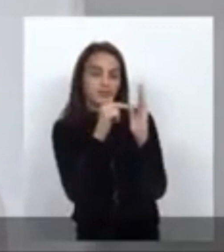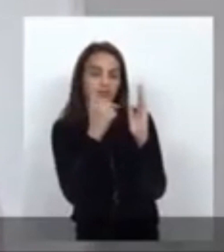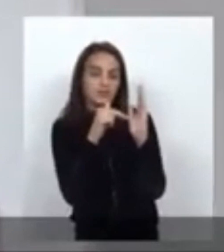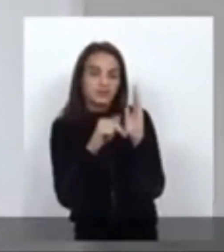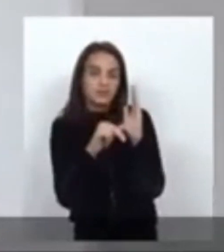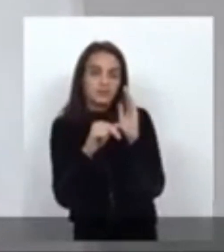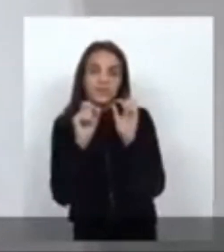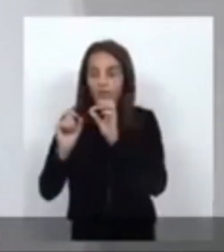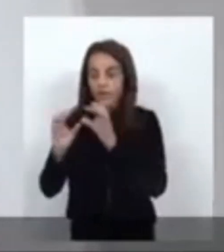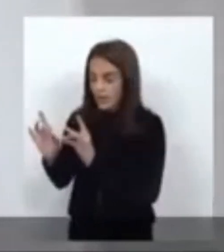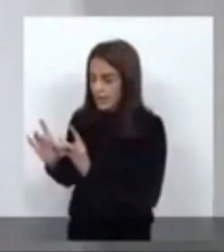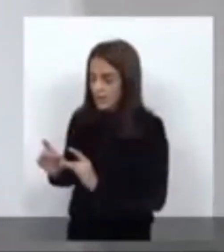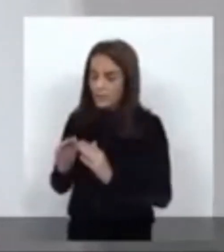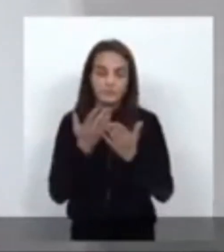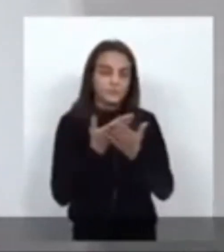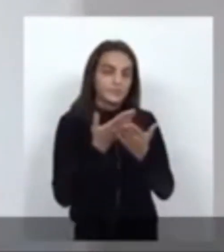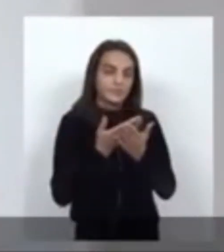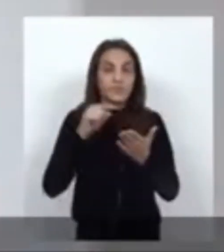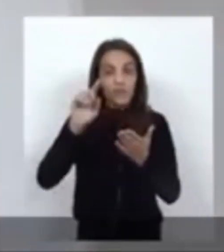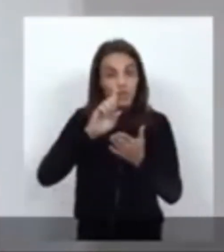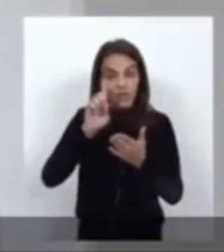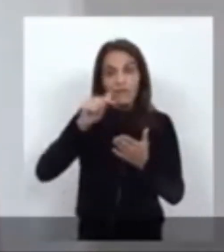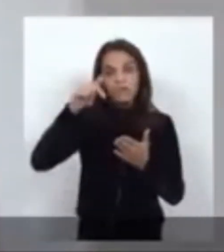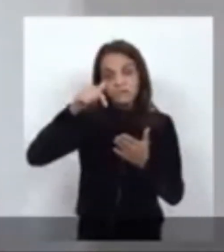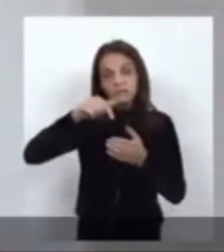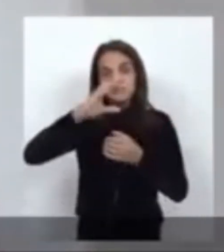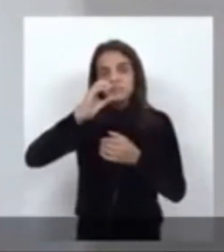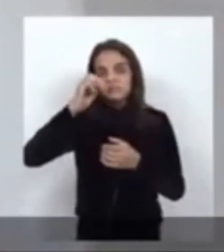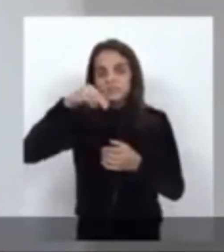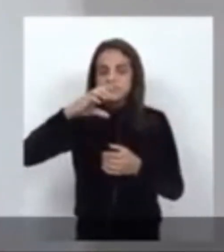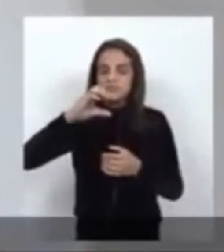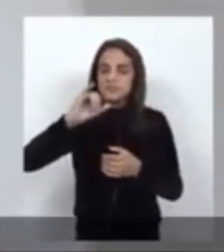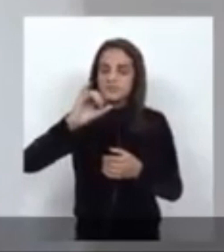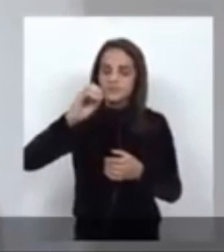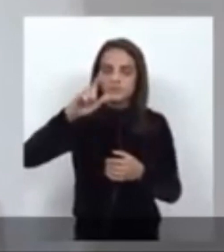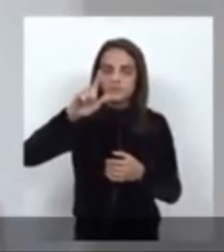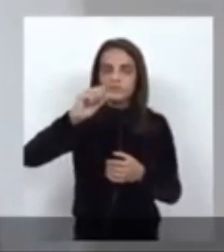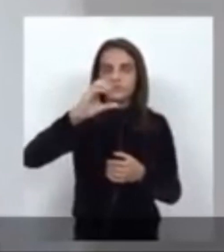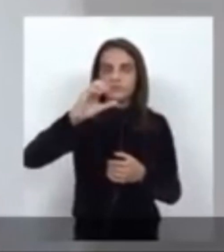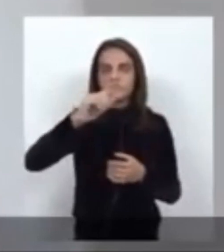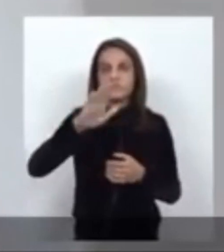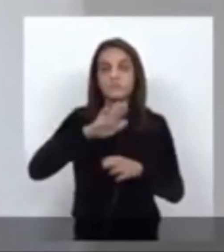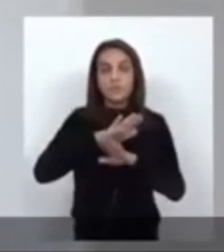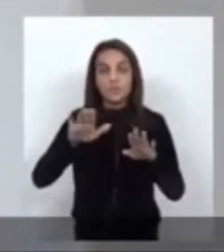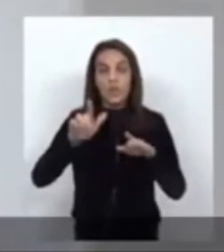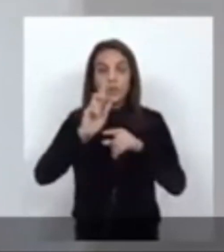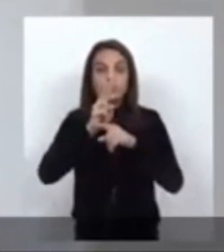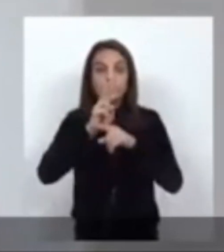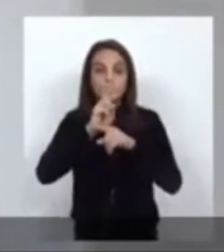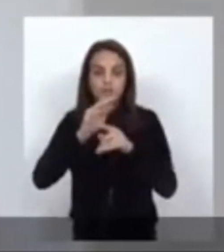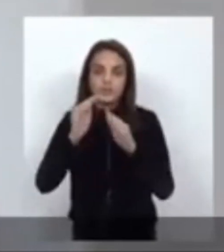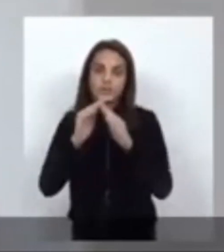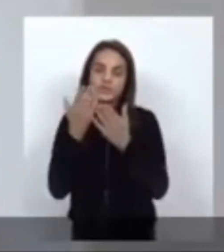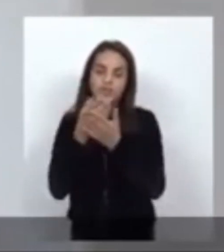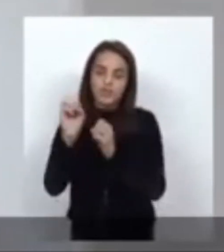a equipe escolar. Não. Quem vai registrar a consolidação pela competência é o supervisor de ensino de cada unidade escolar.